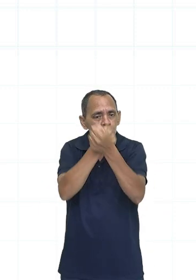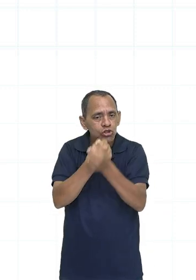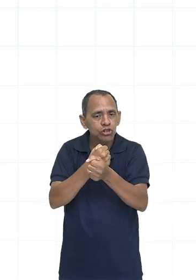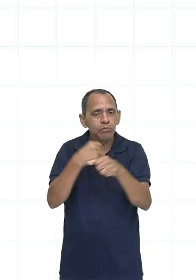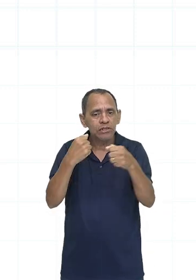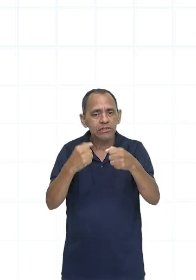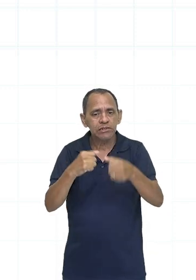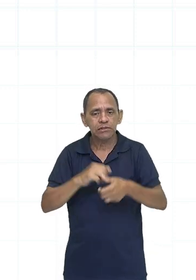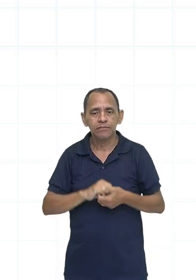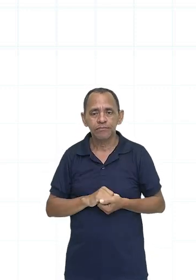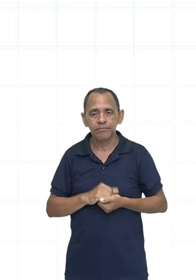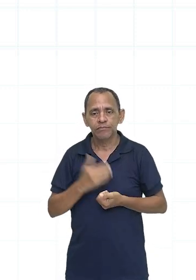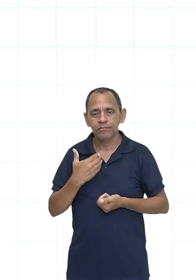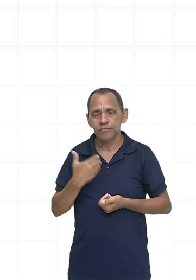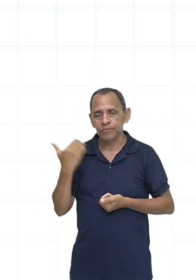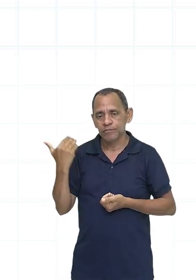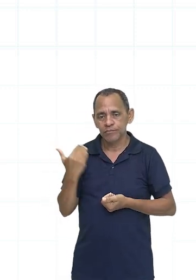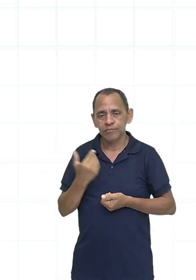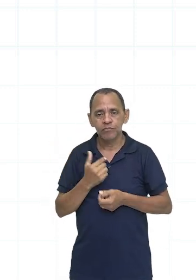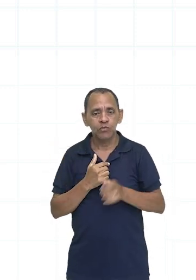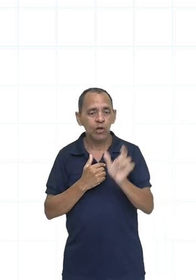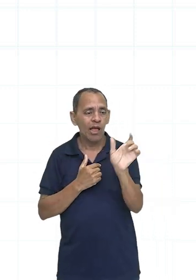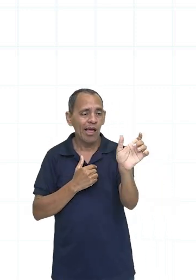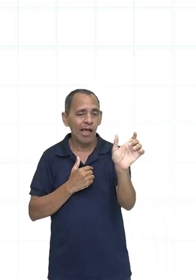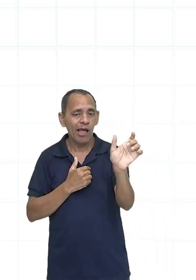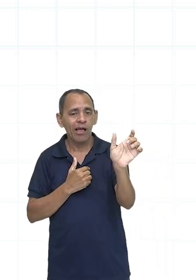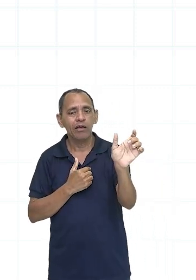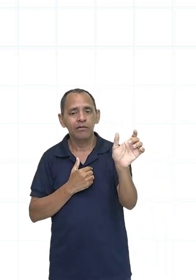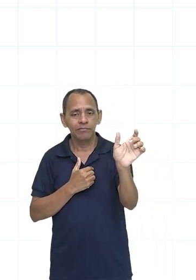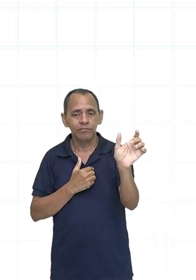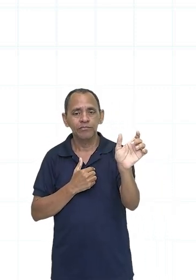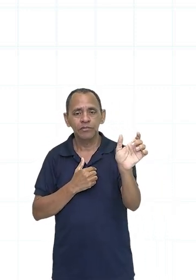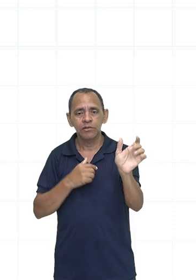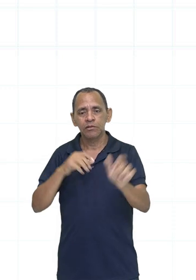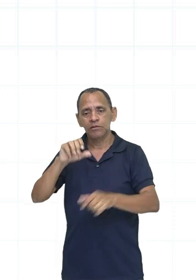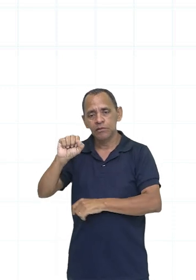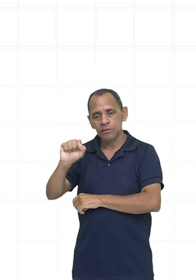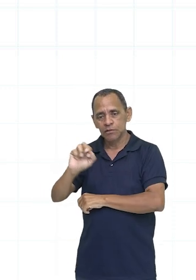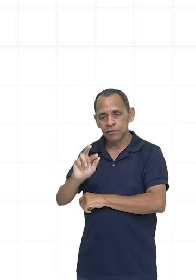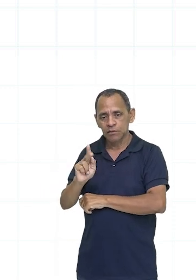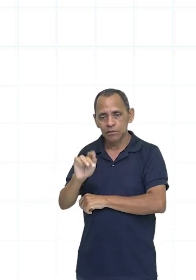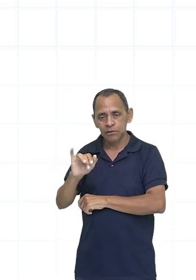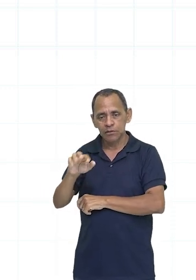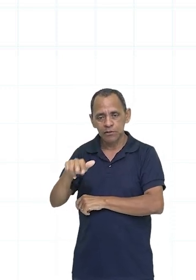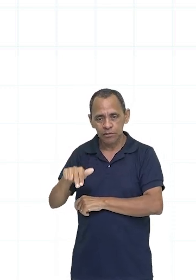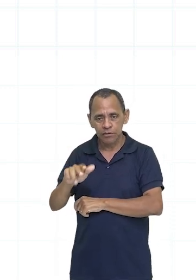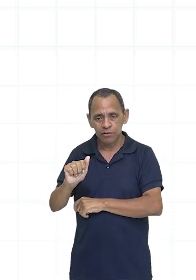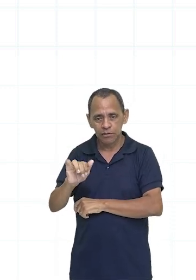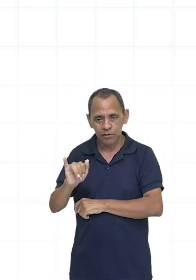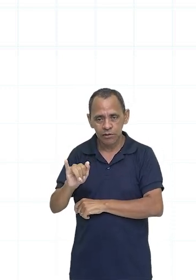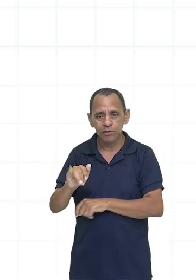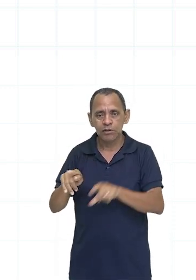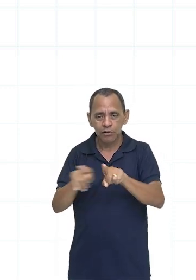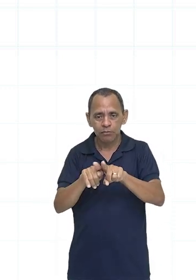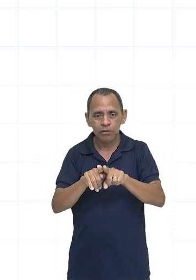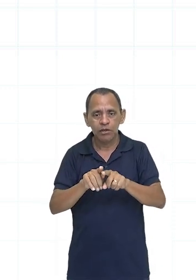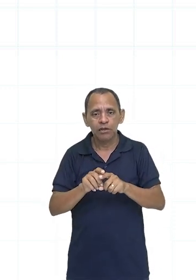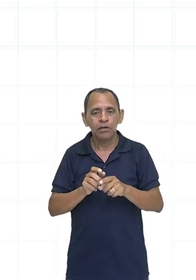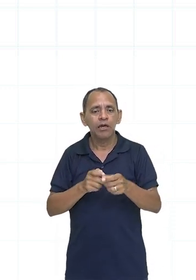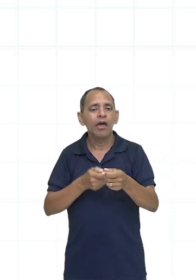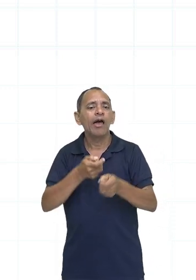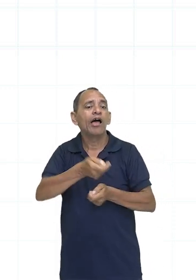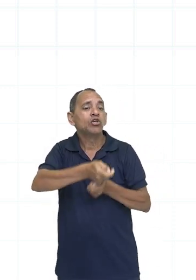vê-la detalhadamente. Então, observem aí a shinai. Como eu falei para vocês, a shinai é a